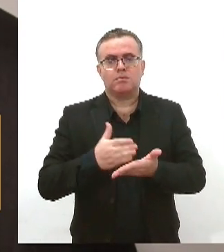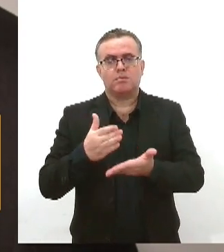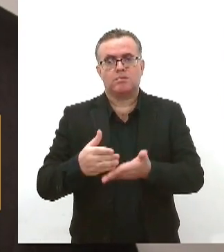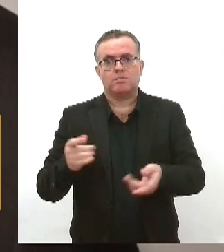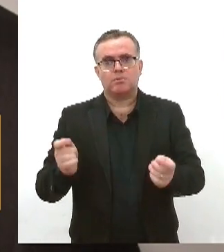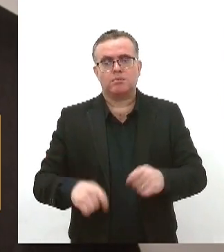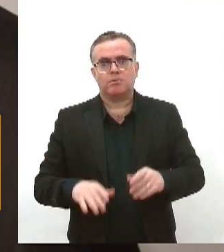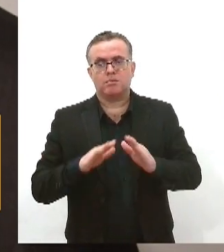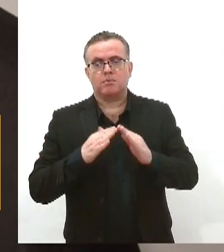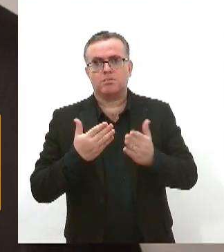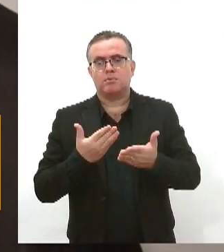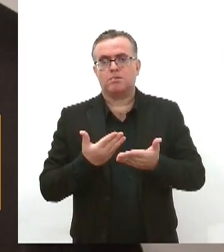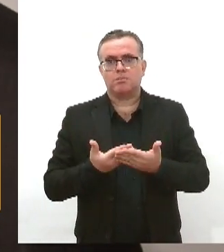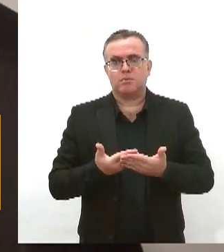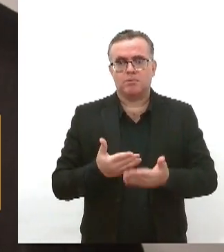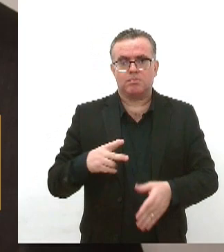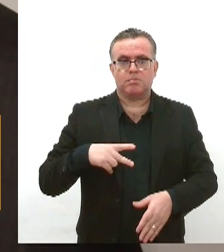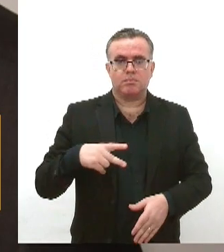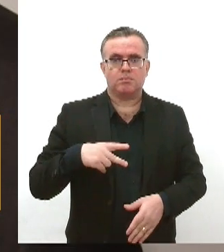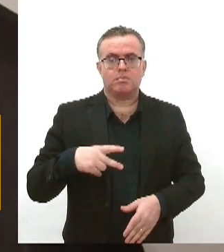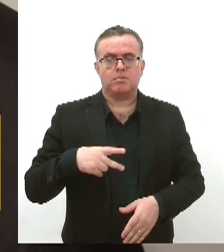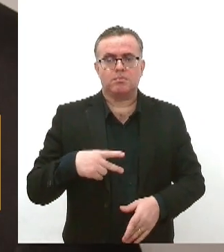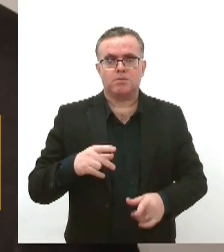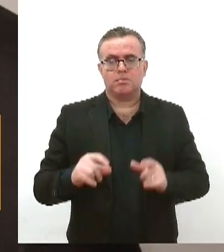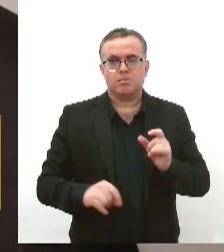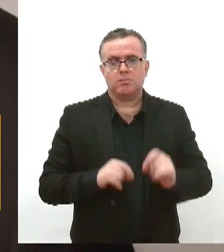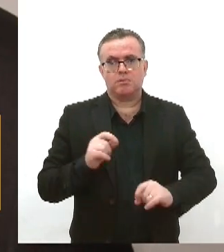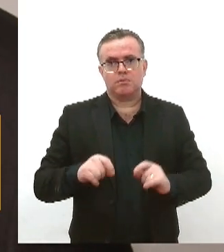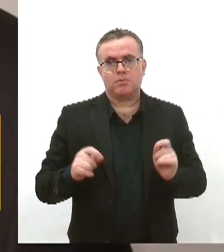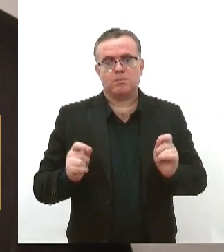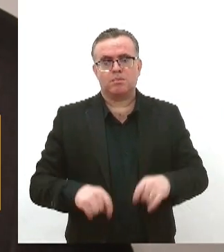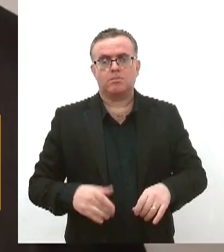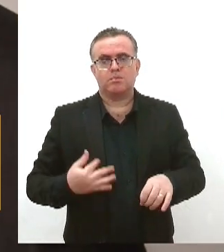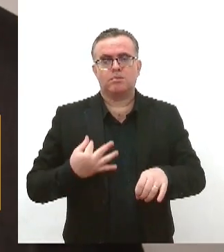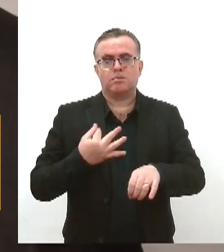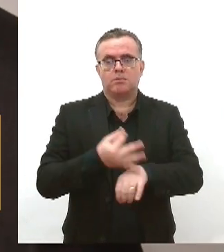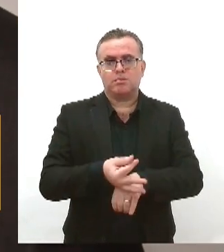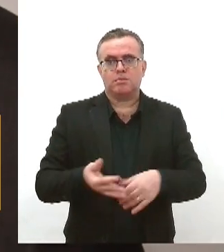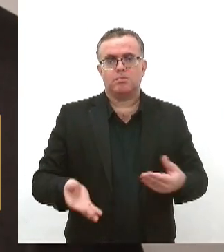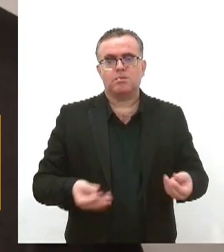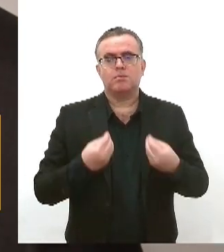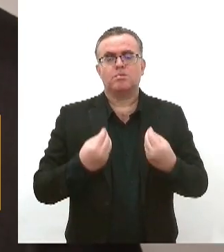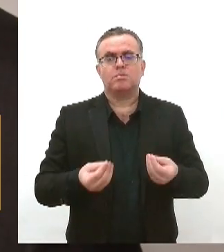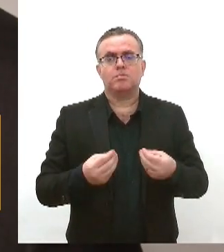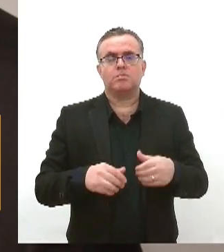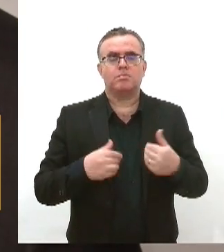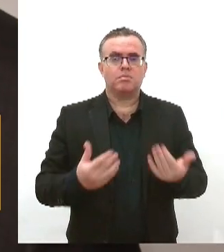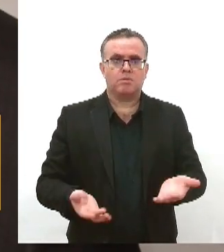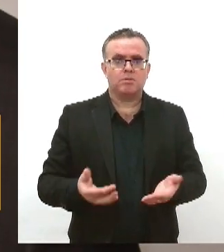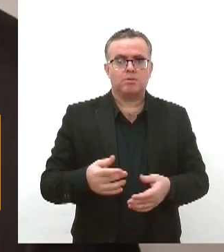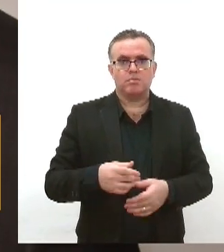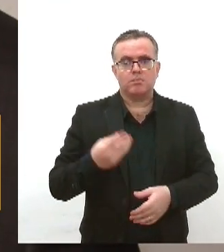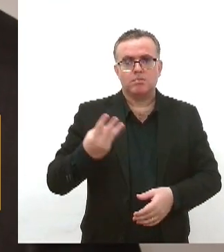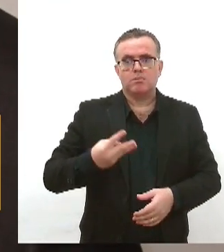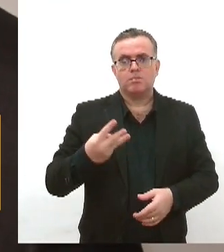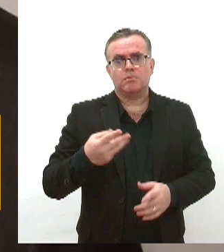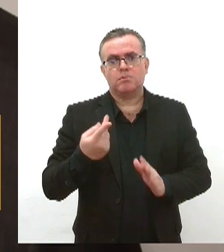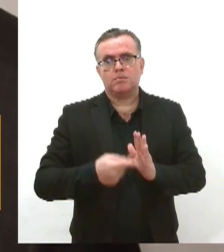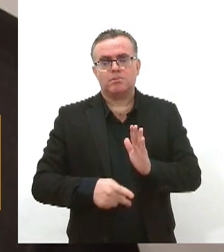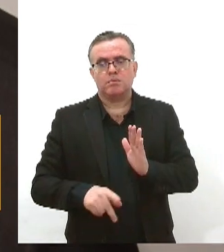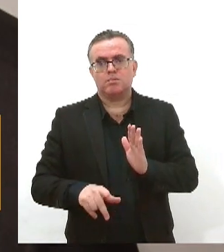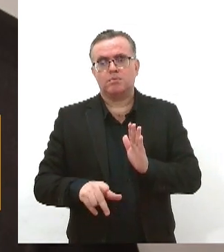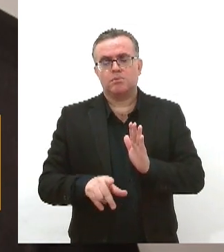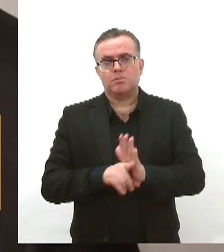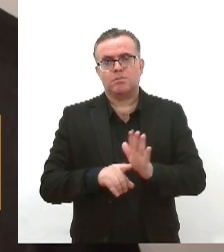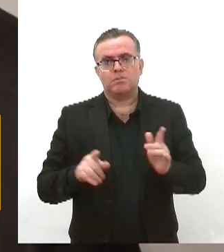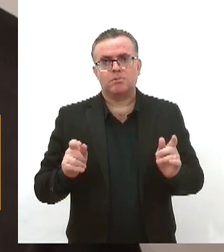nas escolas privadas, faculdades privadas também. E o nosso terceiro projeto, projeto 69/2023,